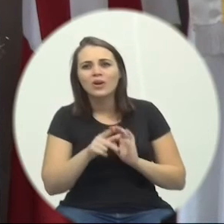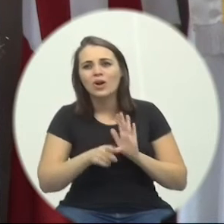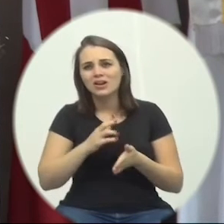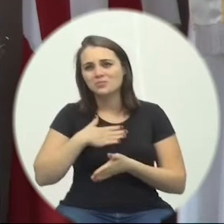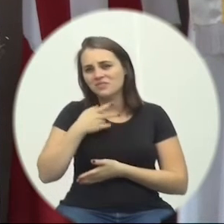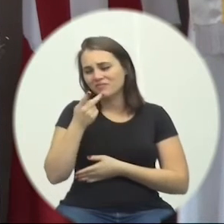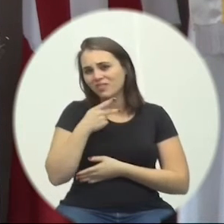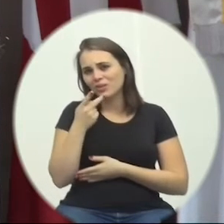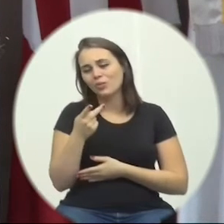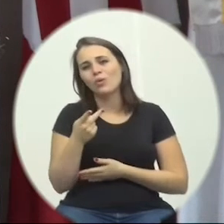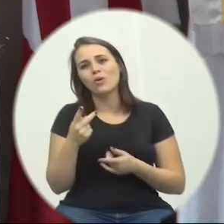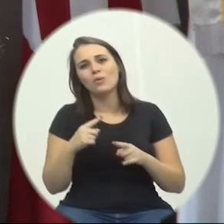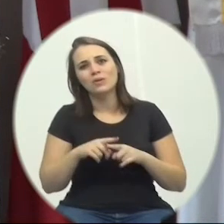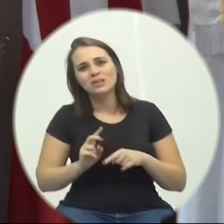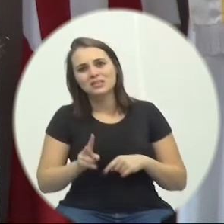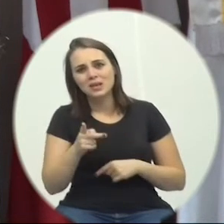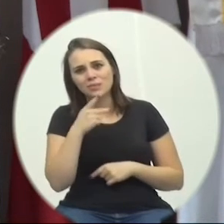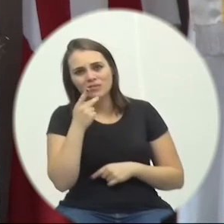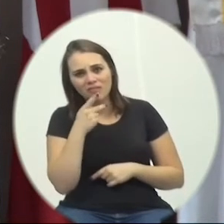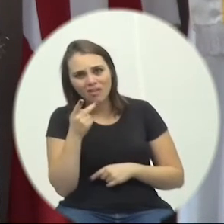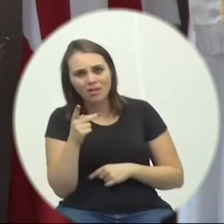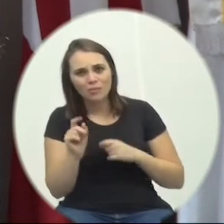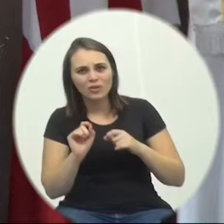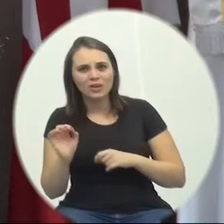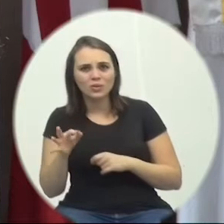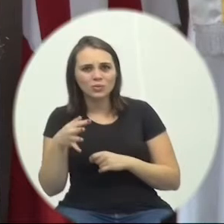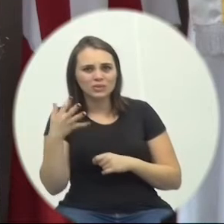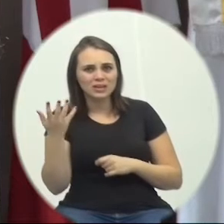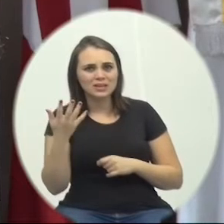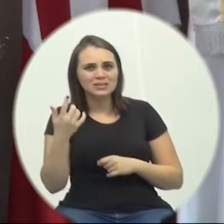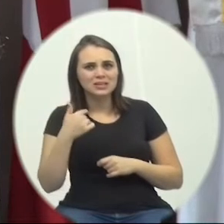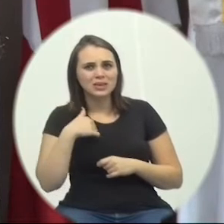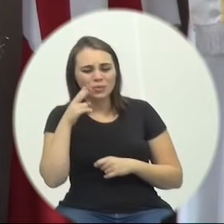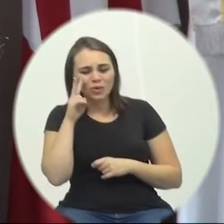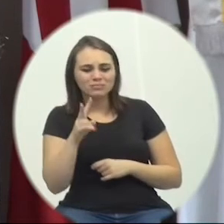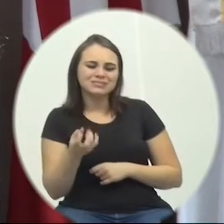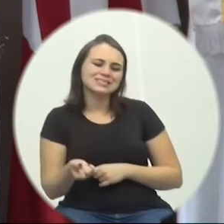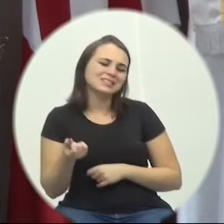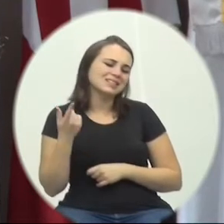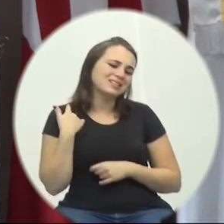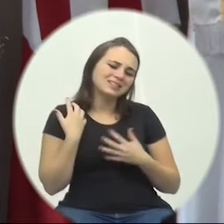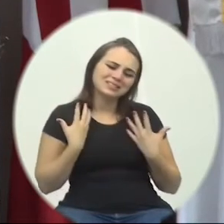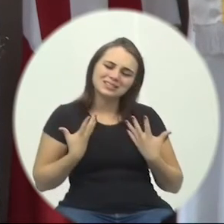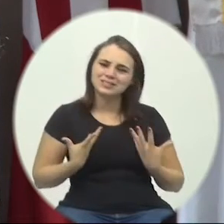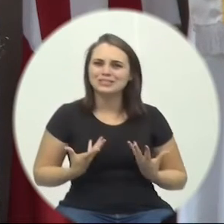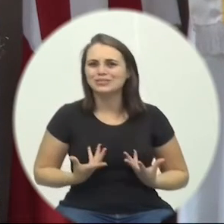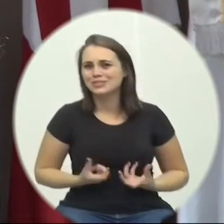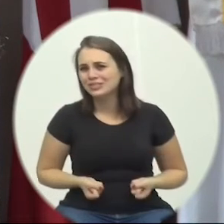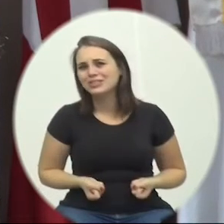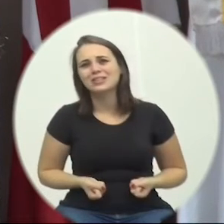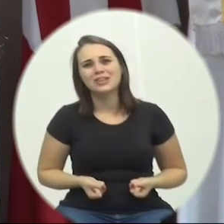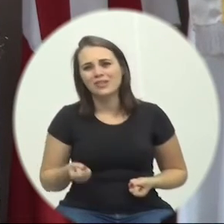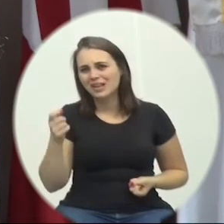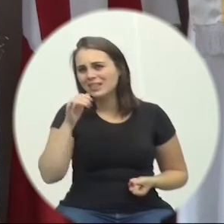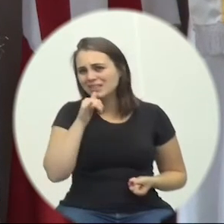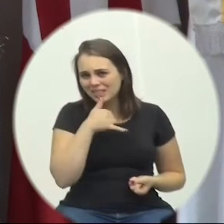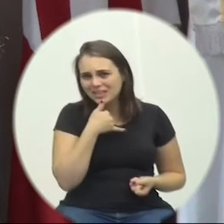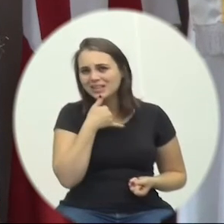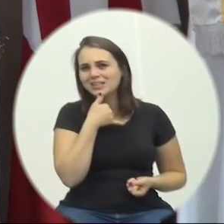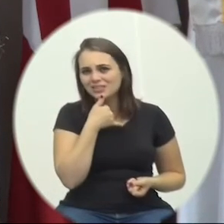porque toda vez que faz menção a essa situação é muito desgastante, é muito complicado mesmo, vereador, é muito triste.